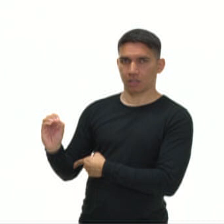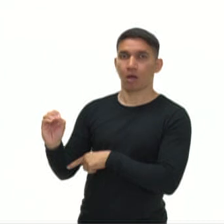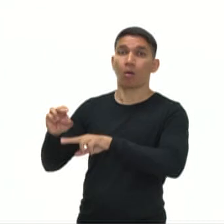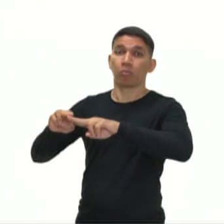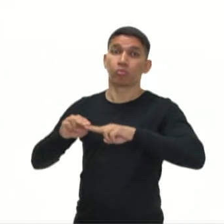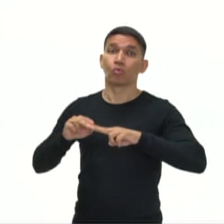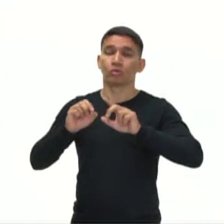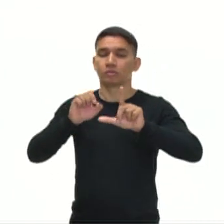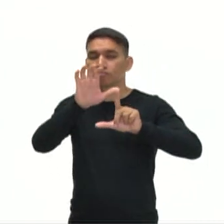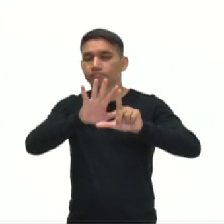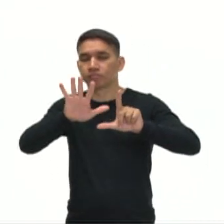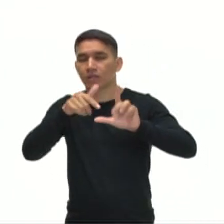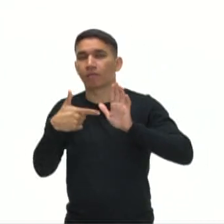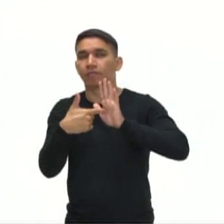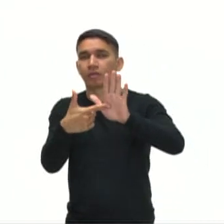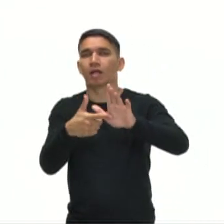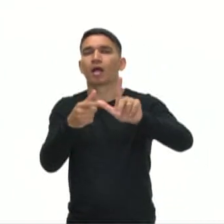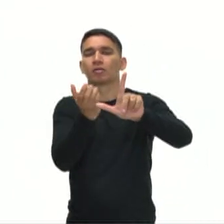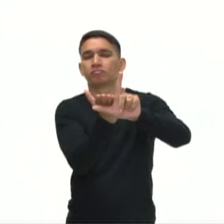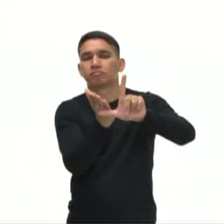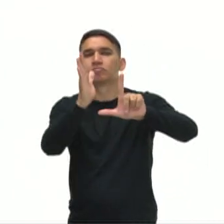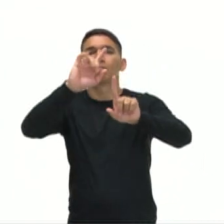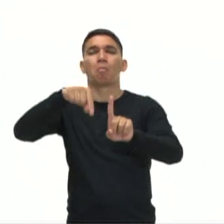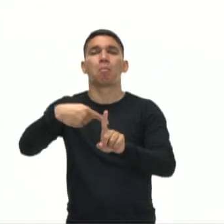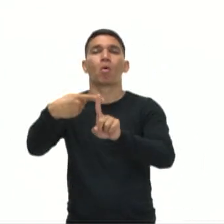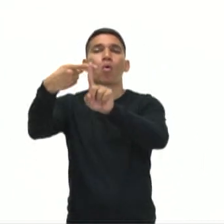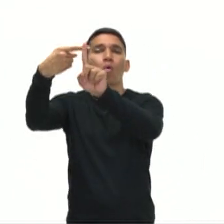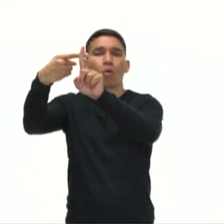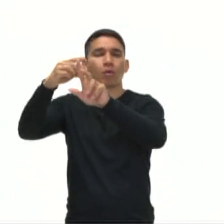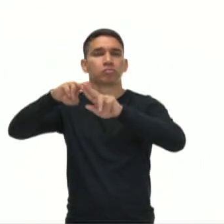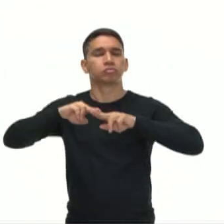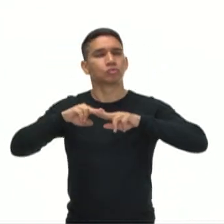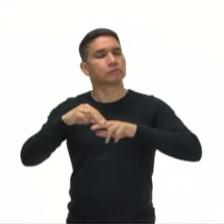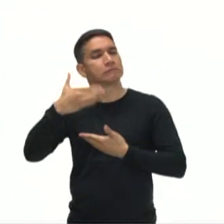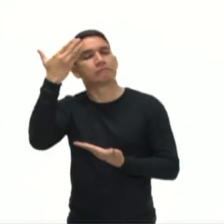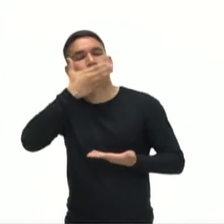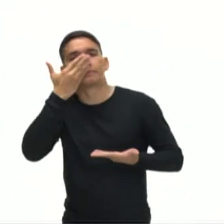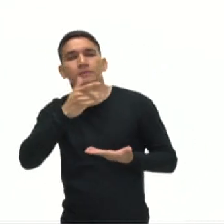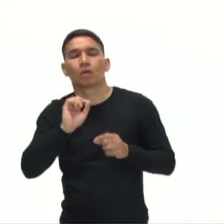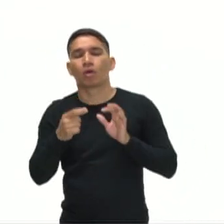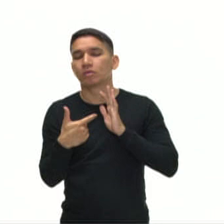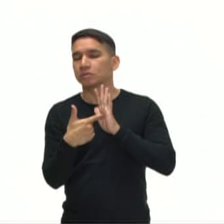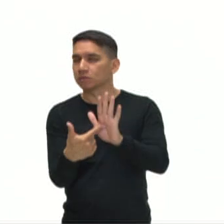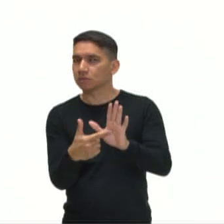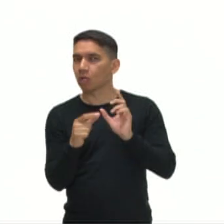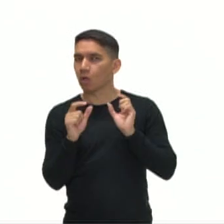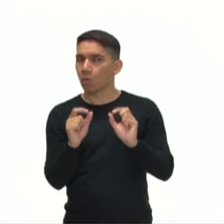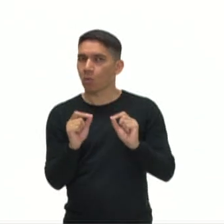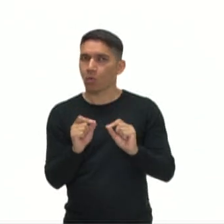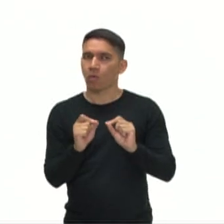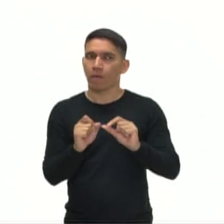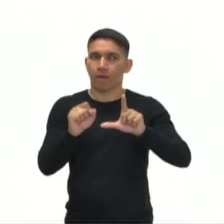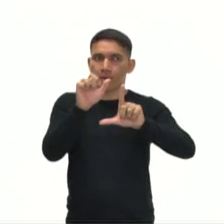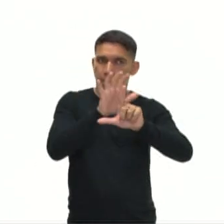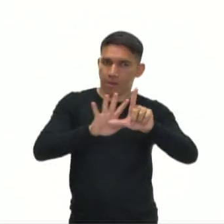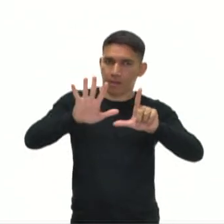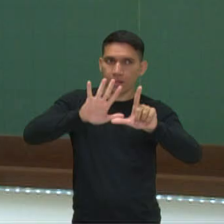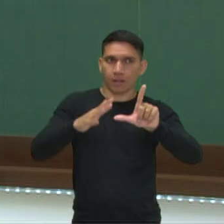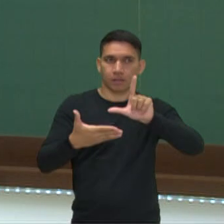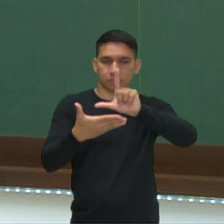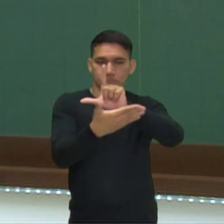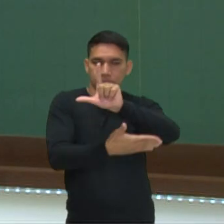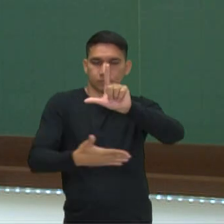imagem positiva. Assim sendo, não aparece a imagem dela